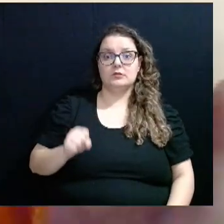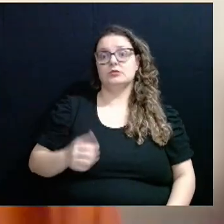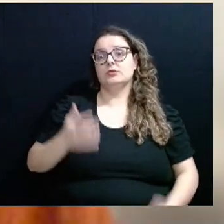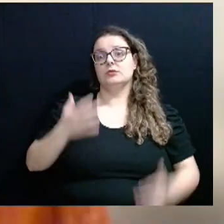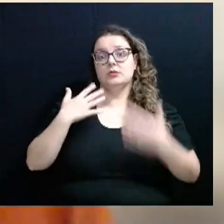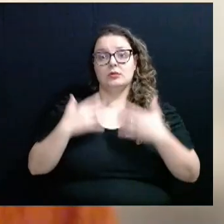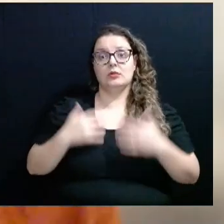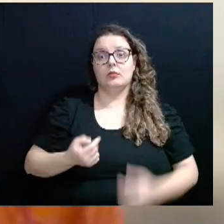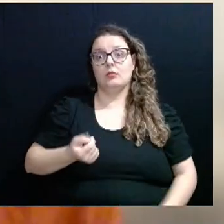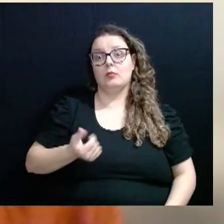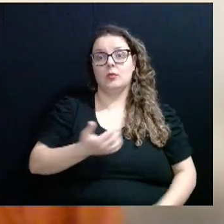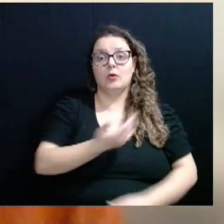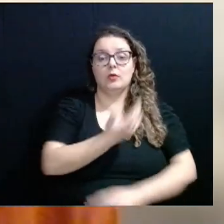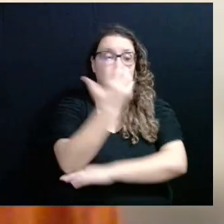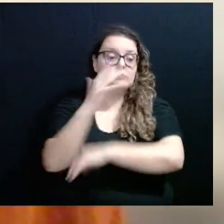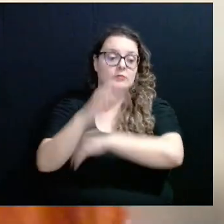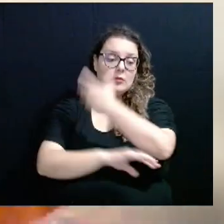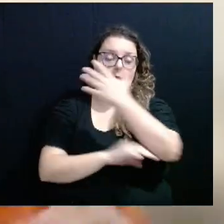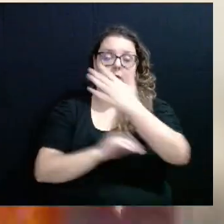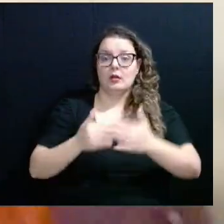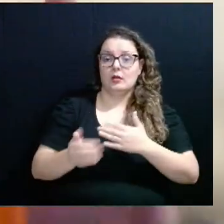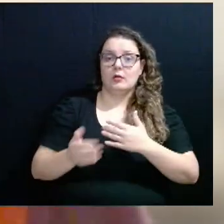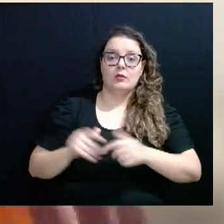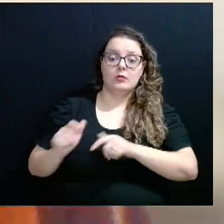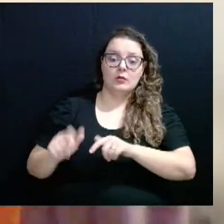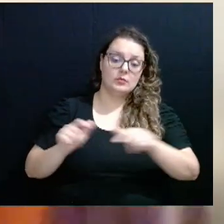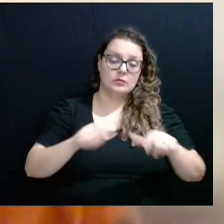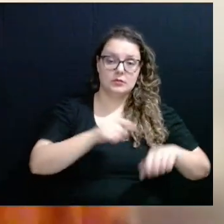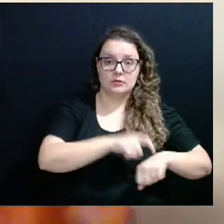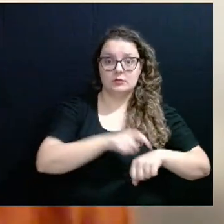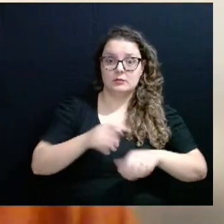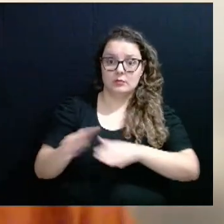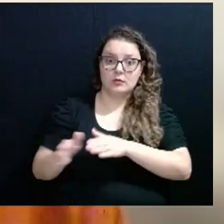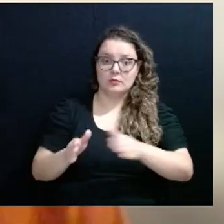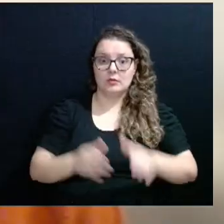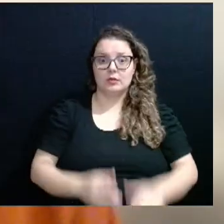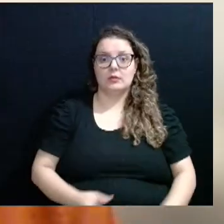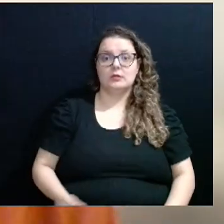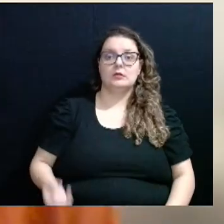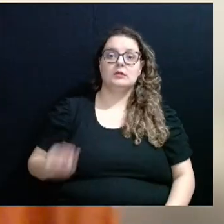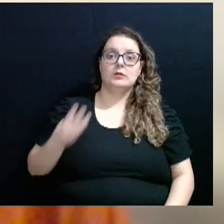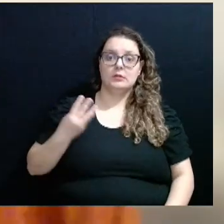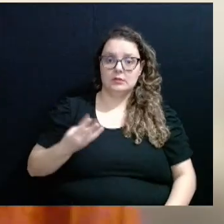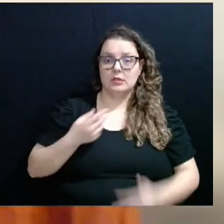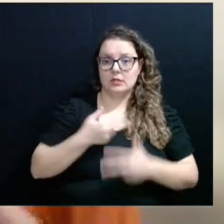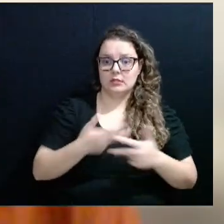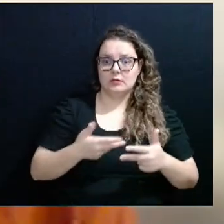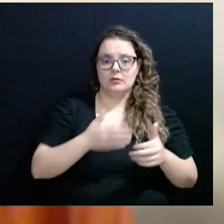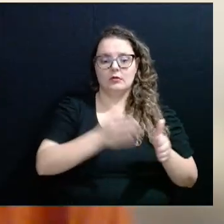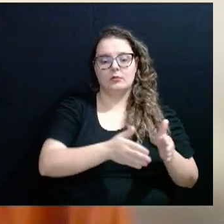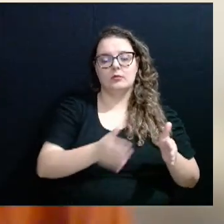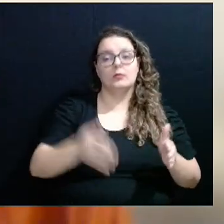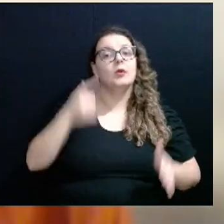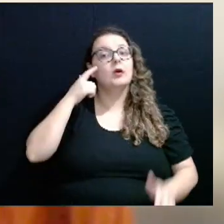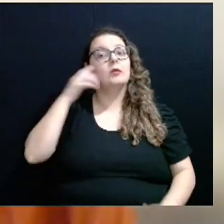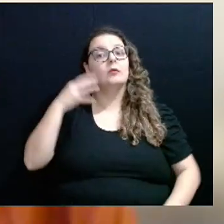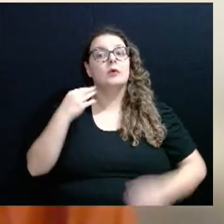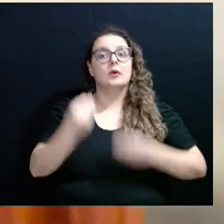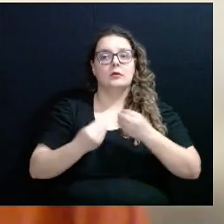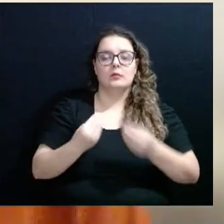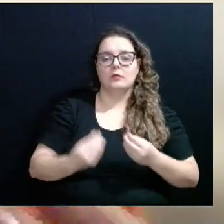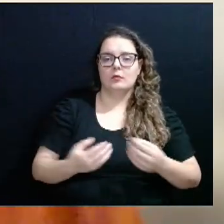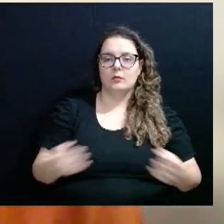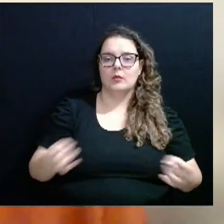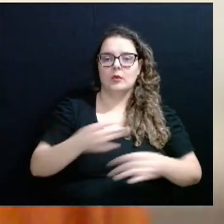mas em qualquer um desses cenários, a gente tem 3 passos para pensar em combater o racismo